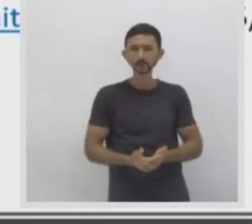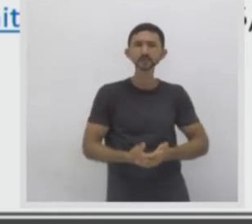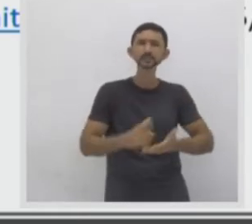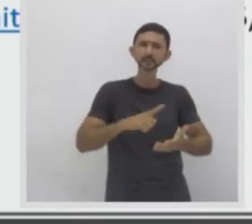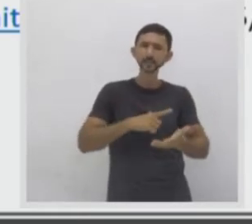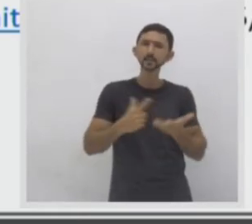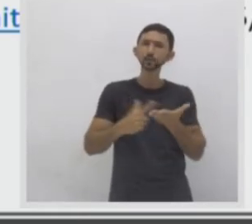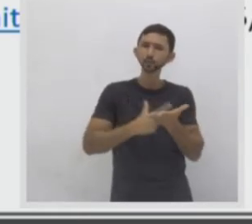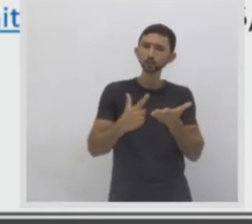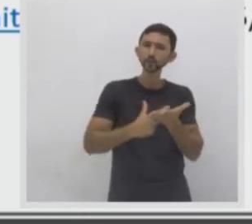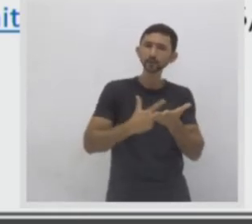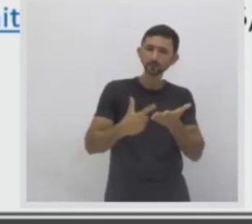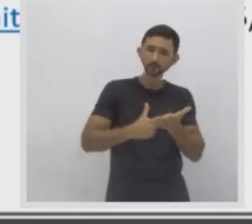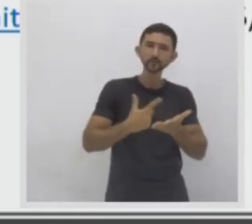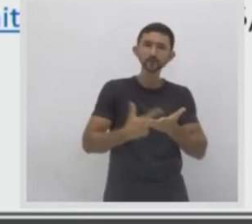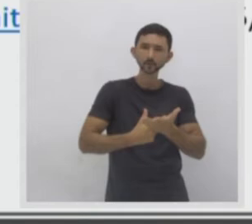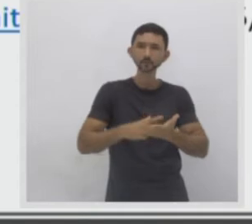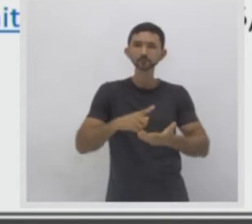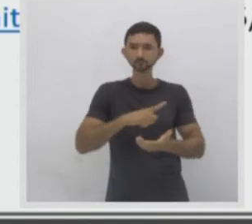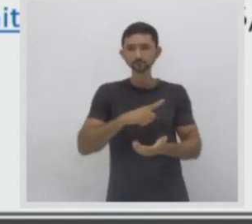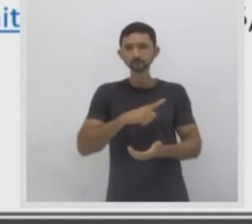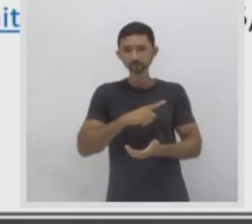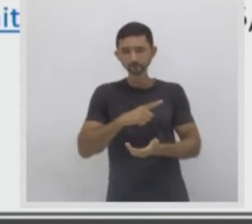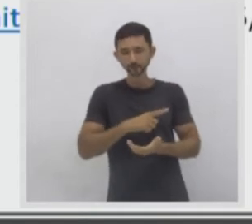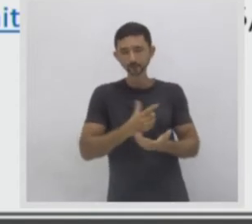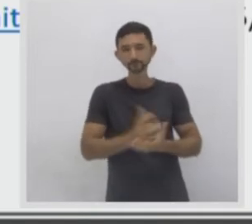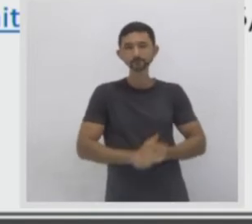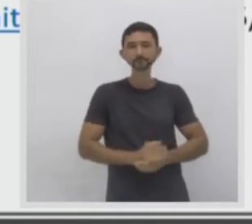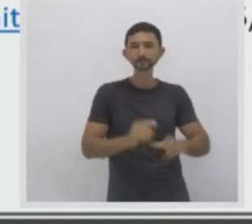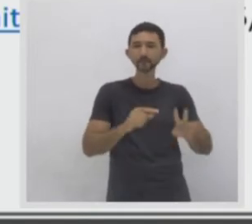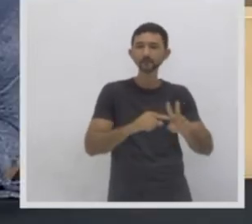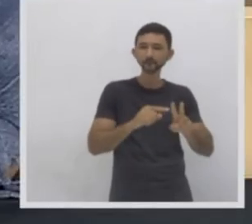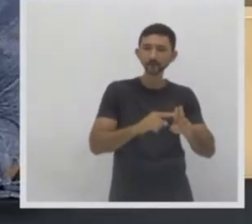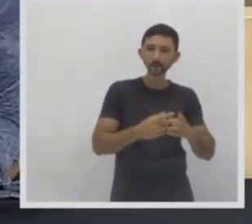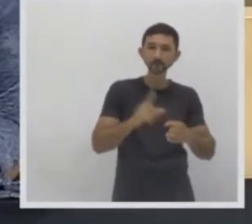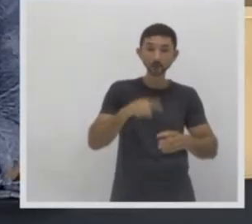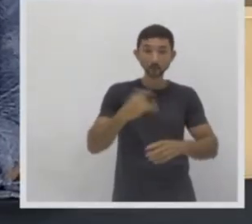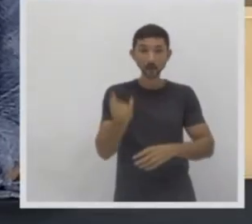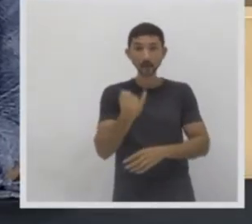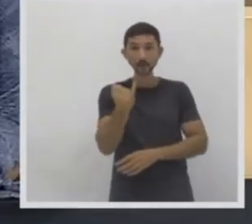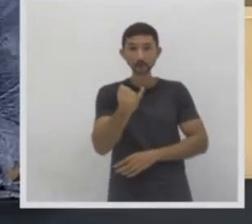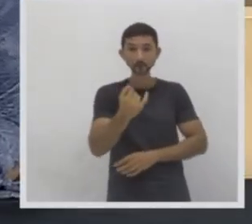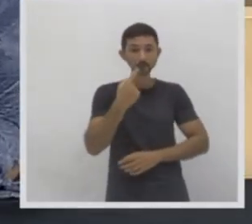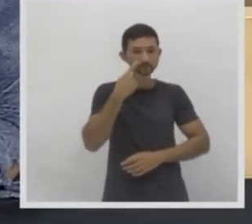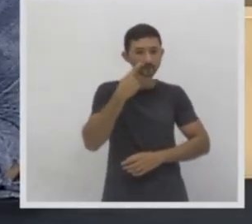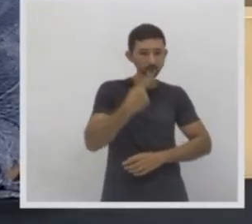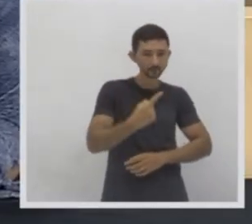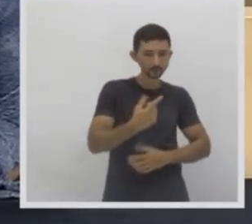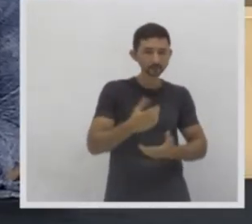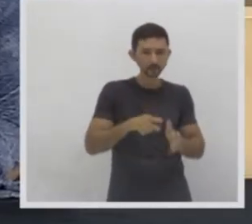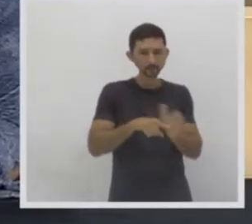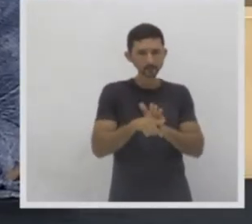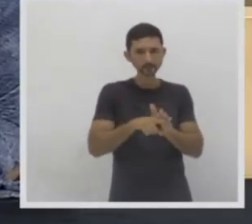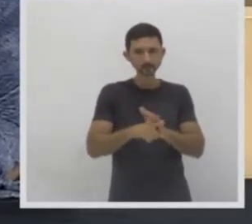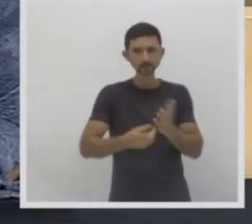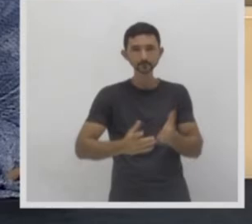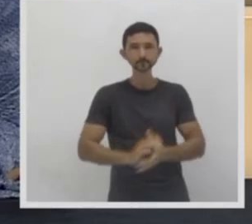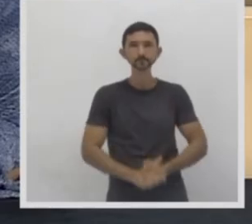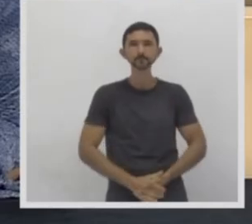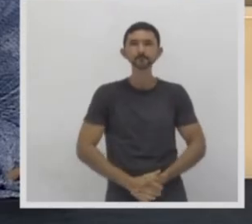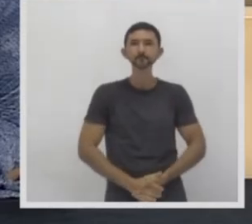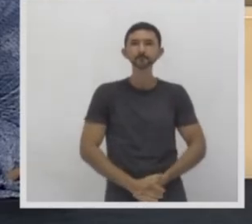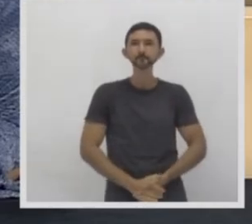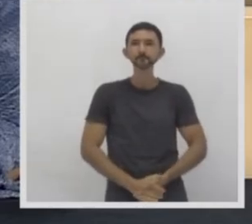didáticos, geralmente também vem com a conjugação dos verbos. Então, é muito importante nós realizarmos essas pesquisas.